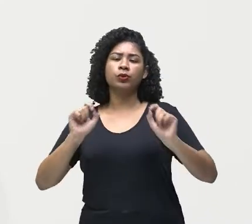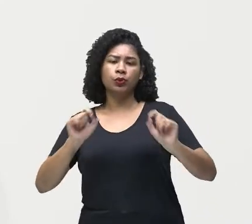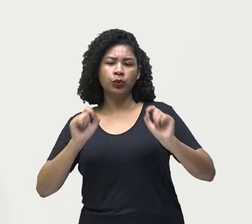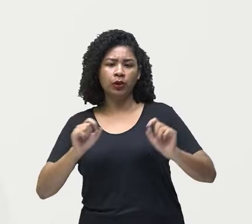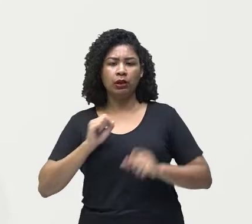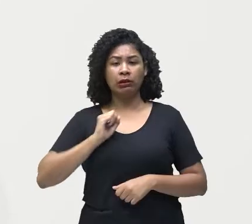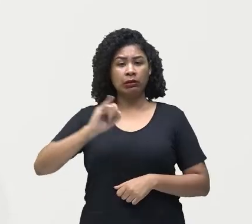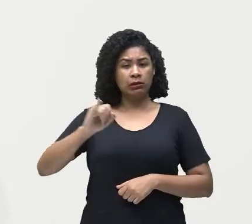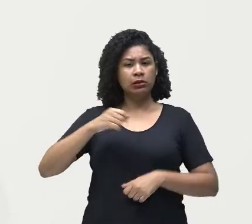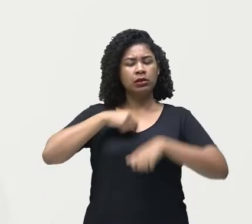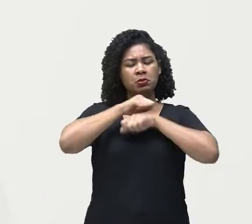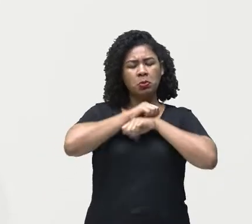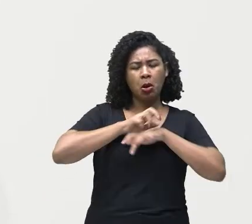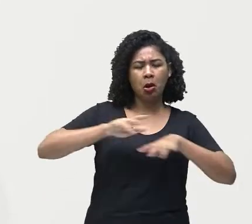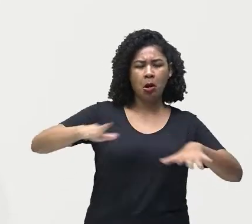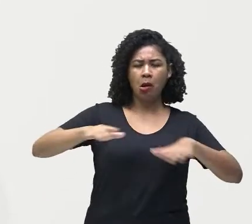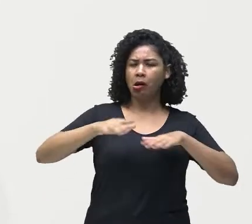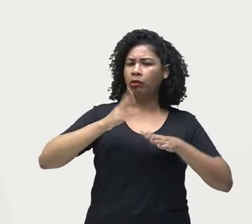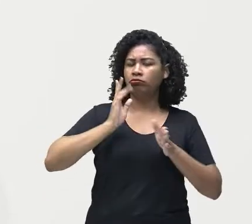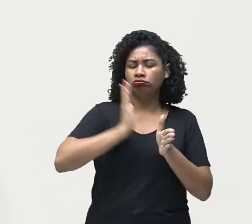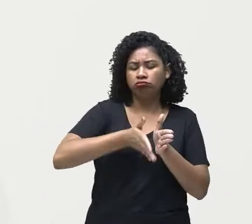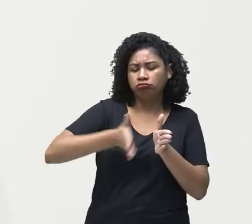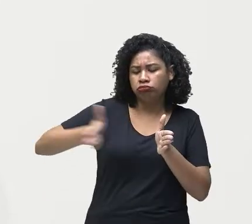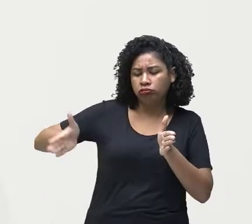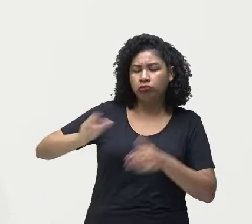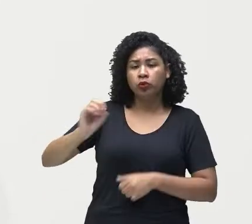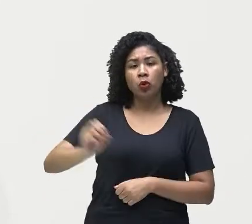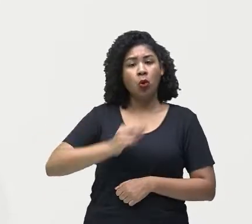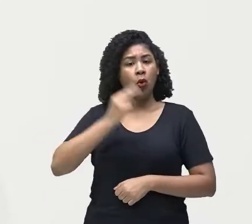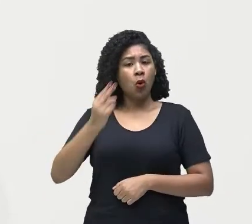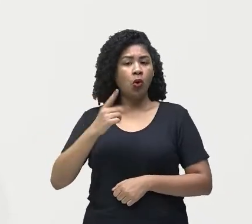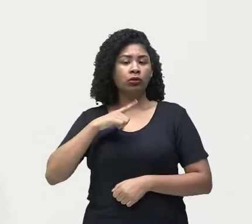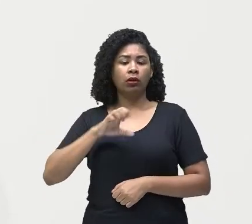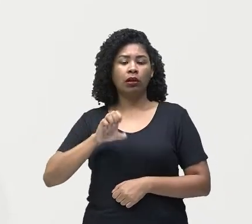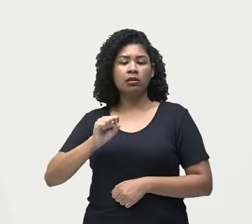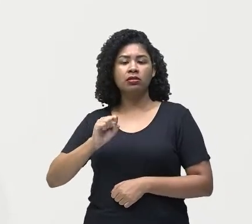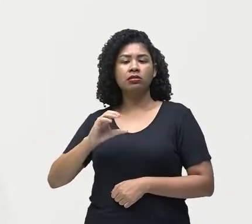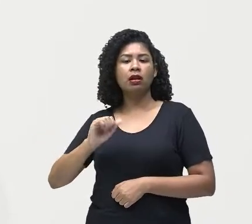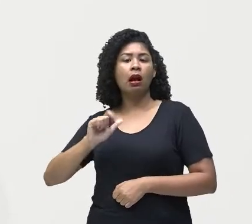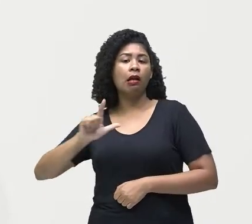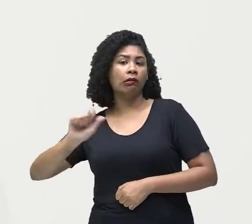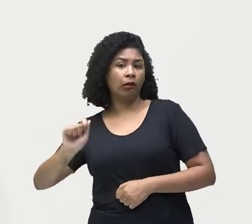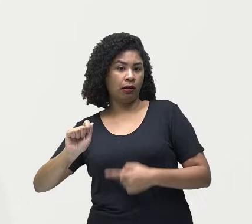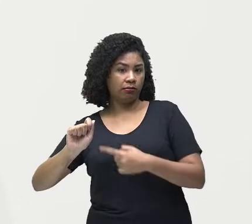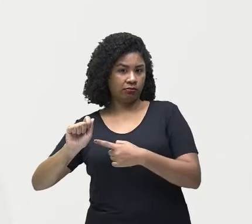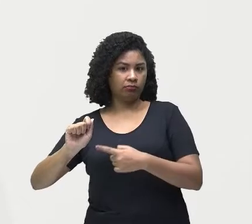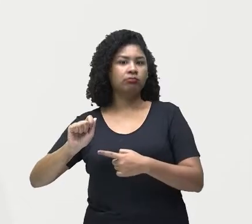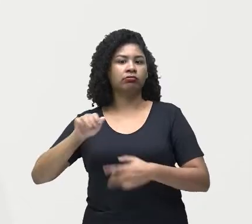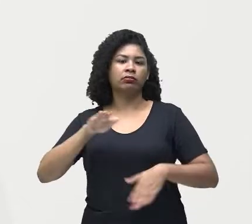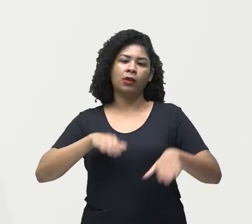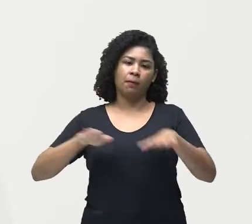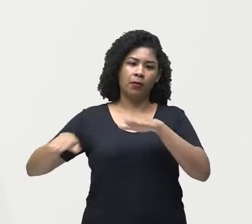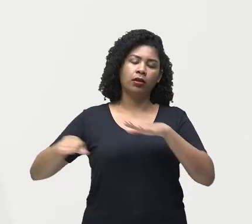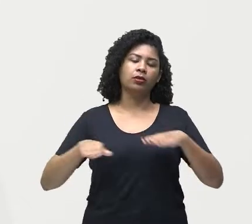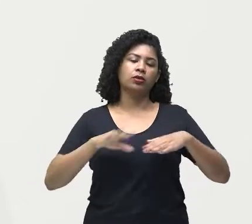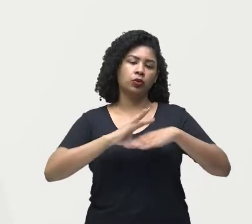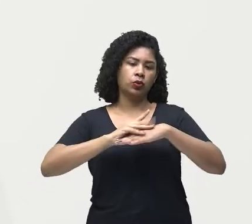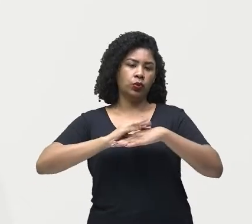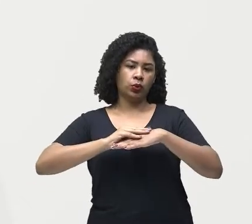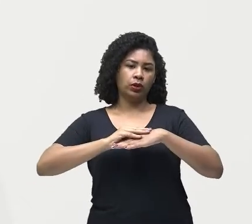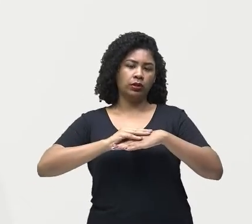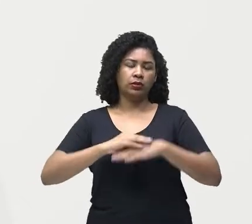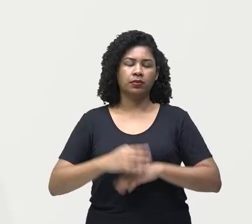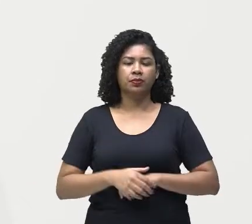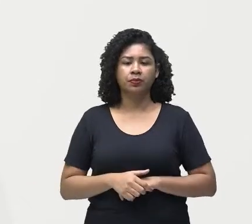entre escala e a frequência com a qual uma doença está contaminando